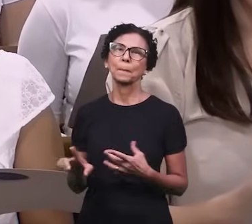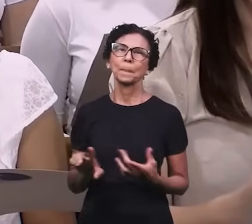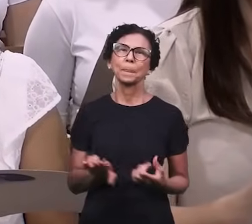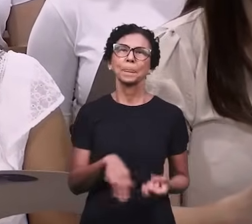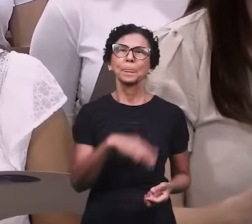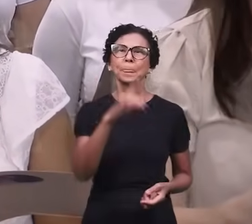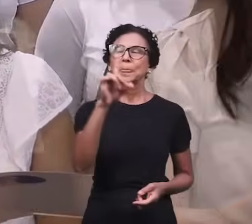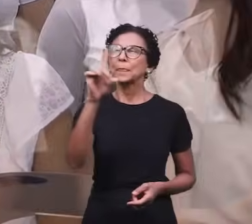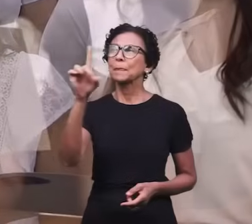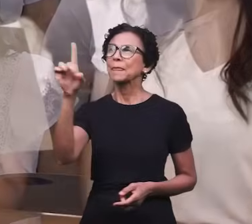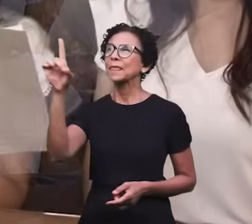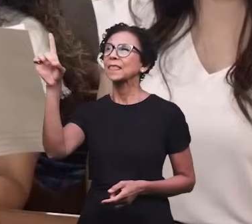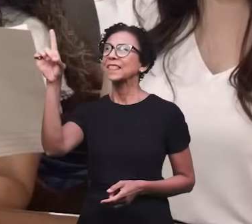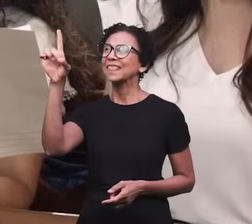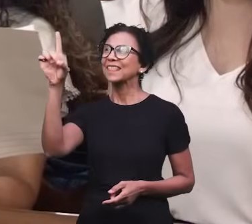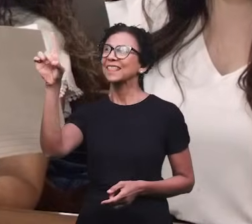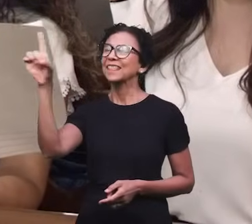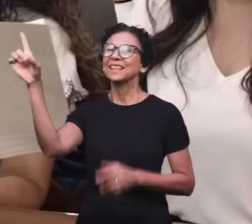Deus